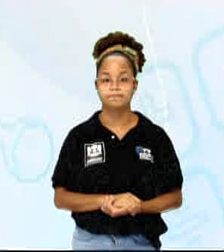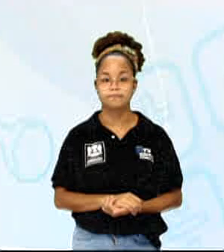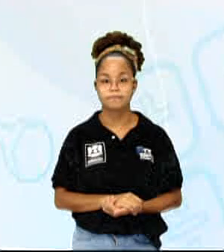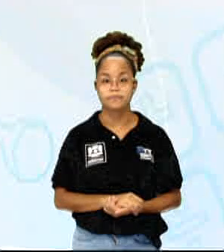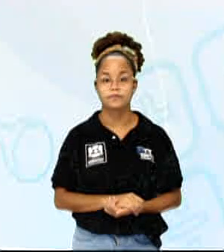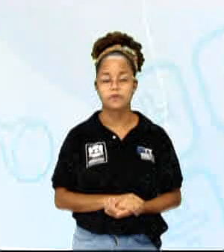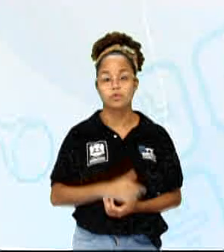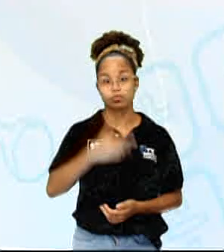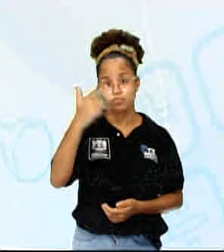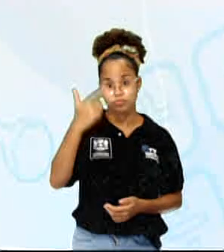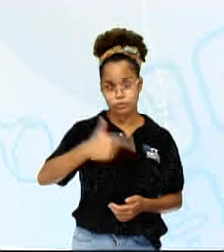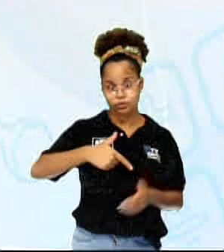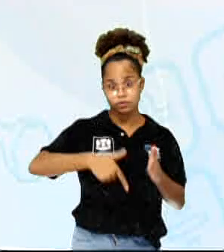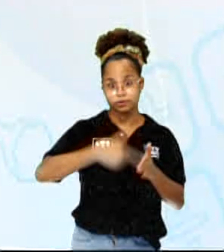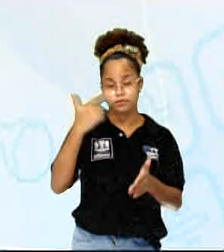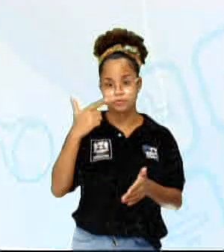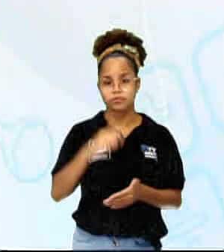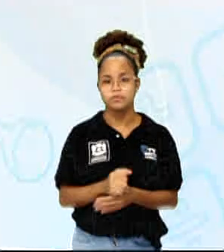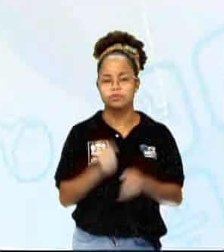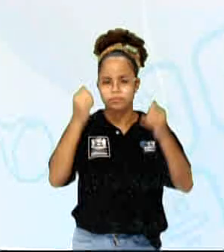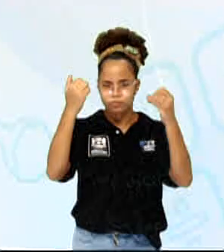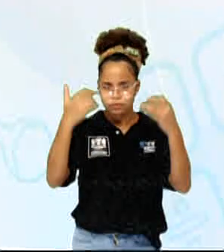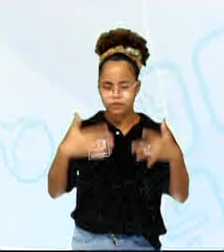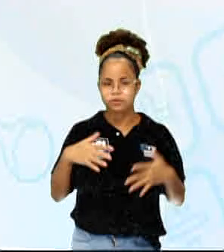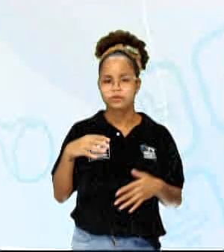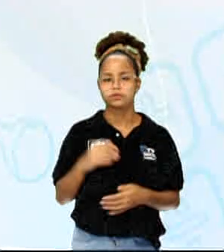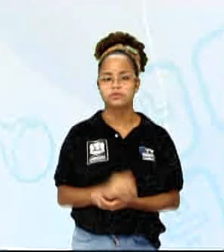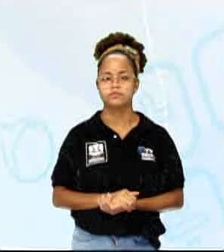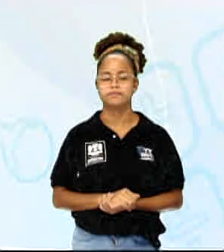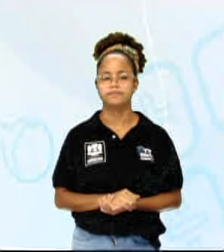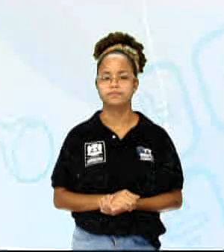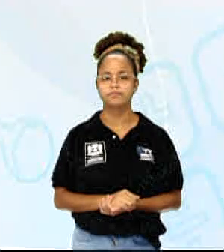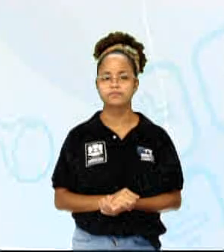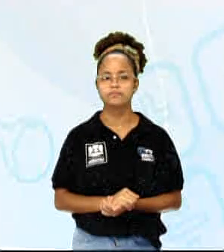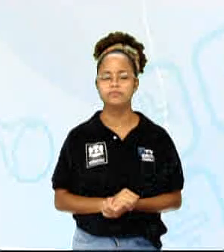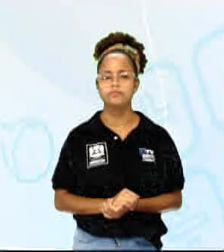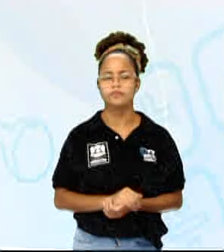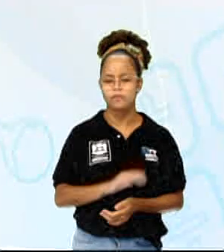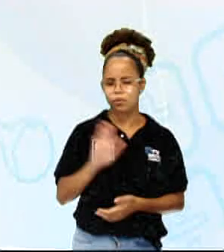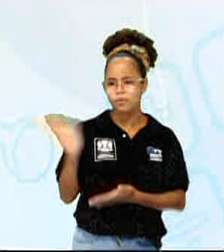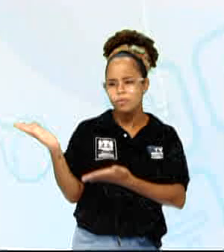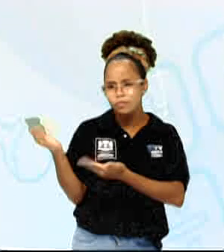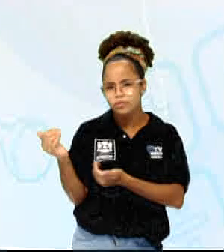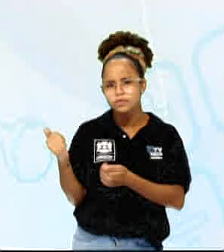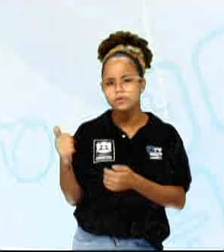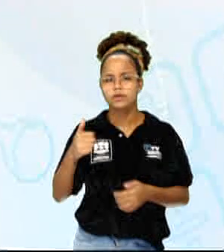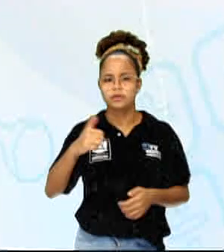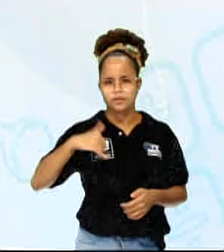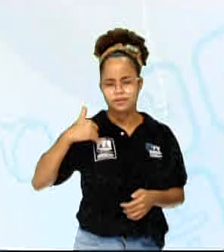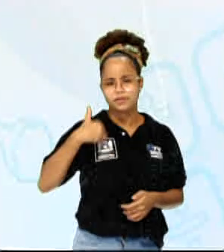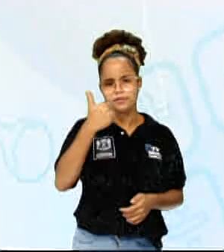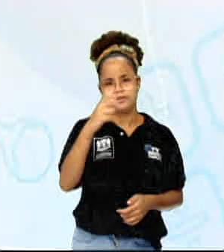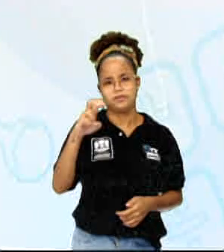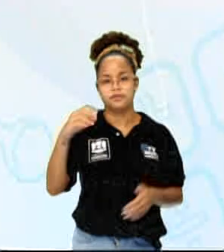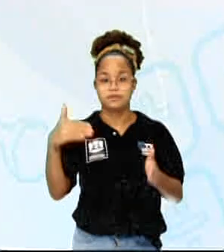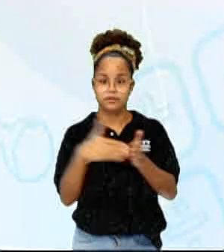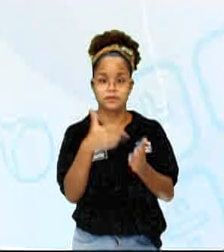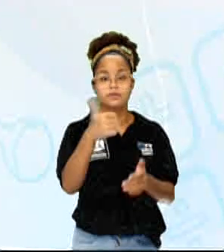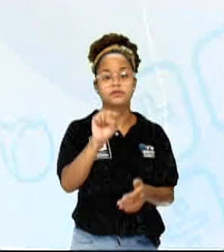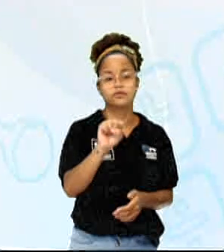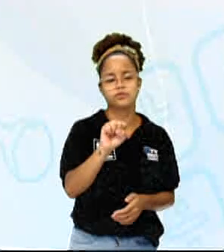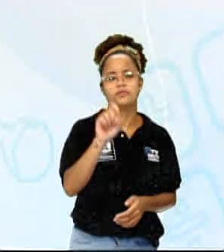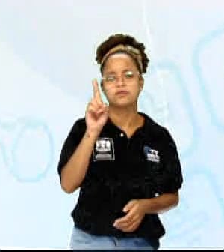inciso 2º, ele traz um esclarecimento. Aos adolescentes com idade entre 15 e 18, aplica-se